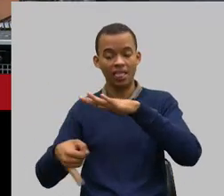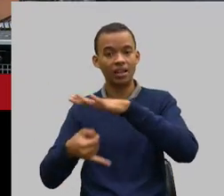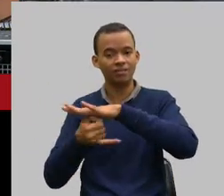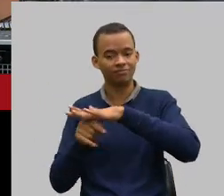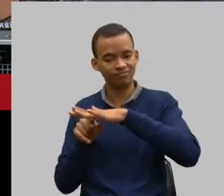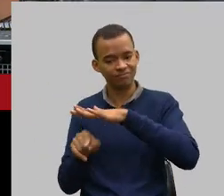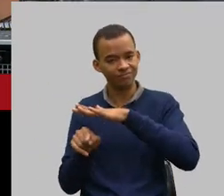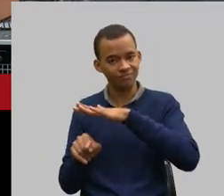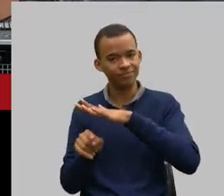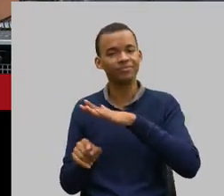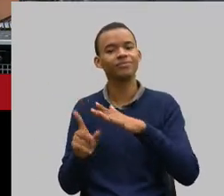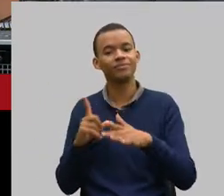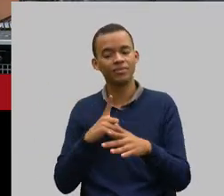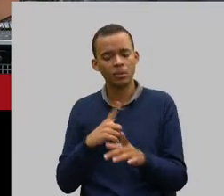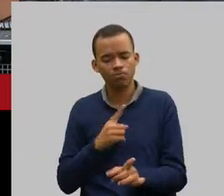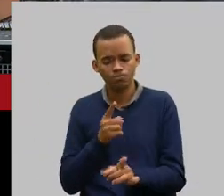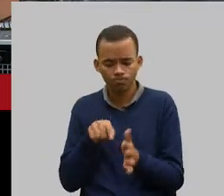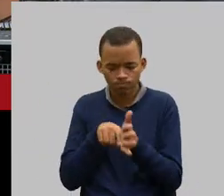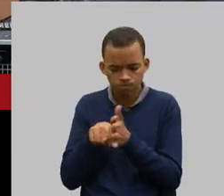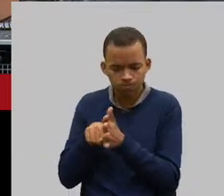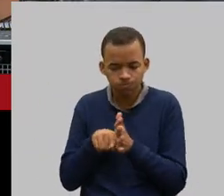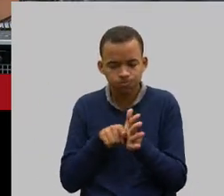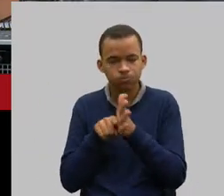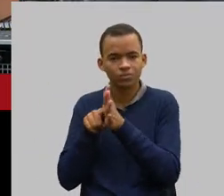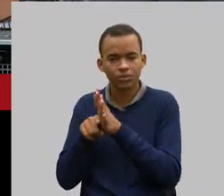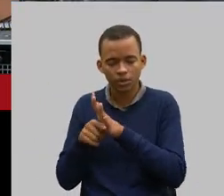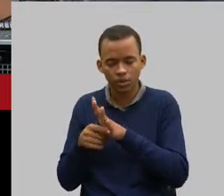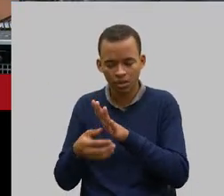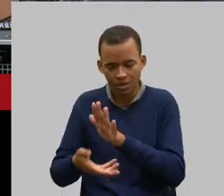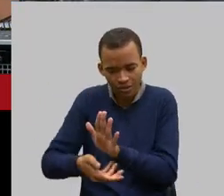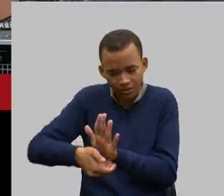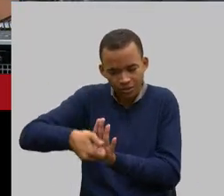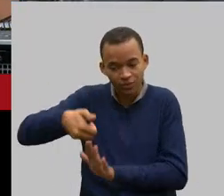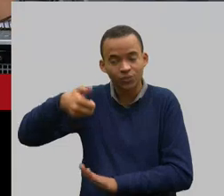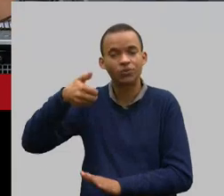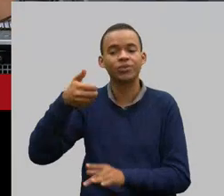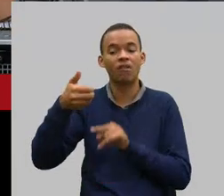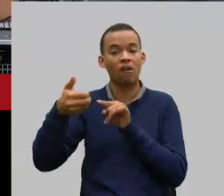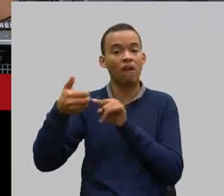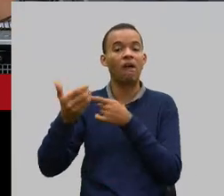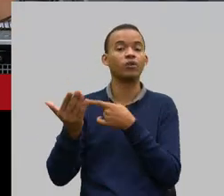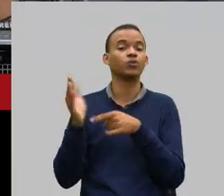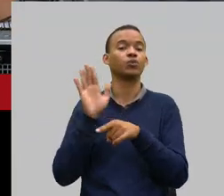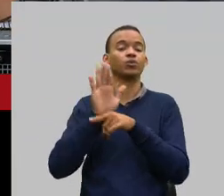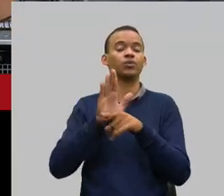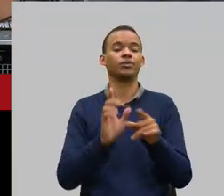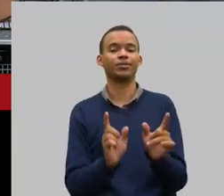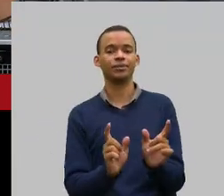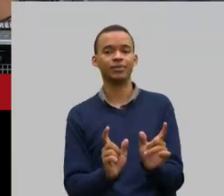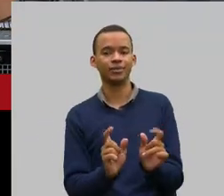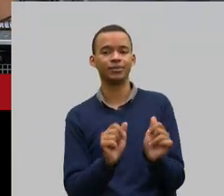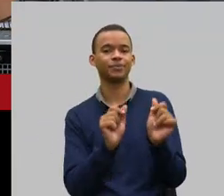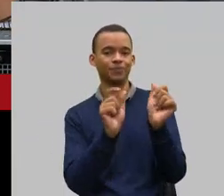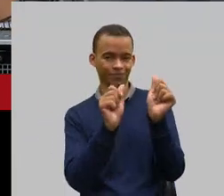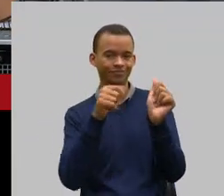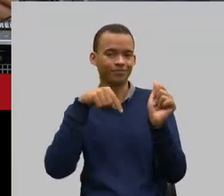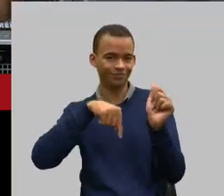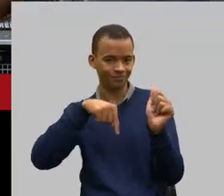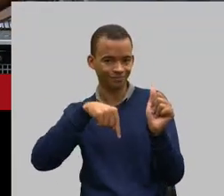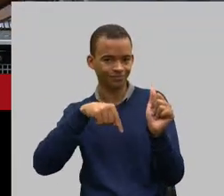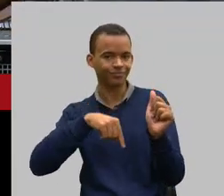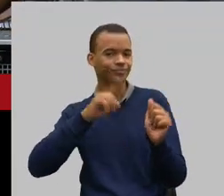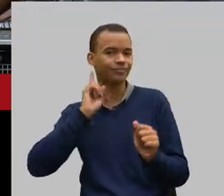econômico e nossa preocupação zarada até mesmo em outras oportunidades que estive